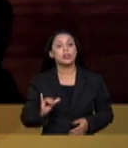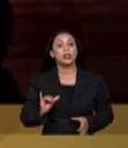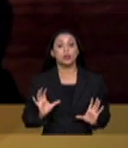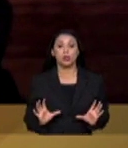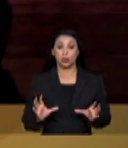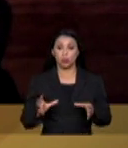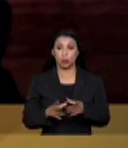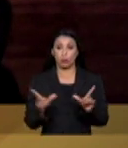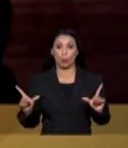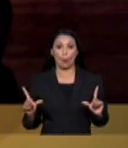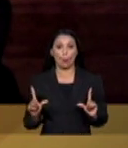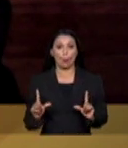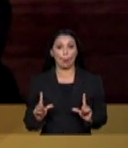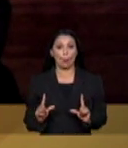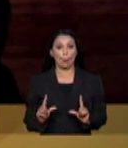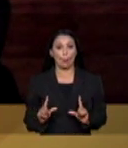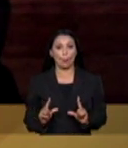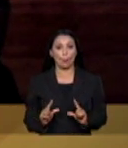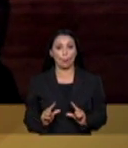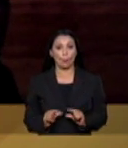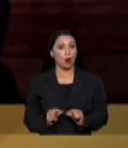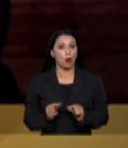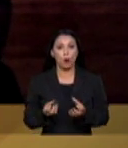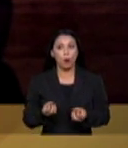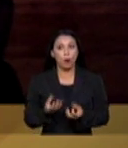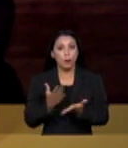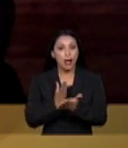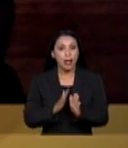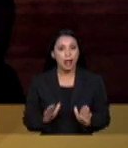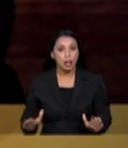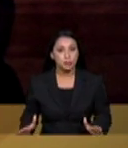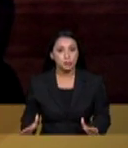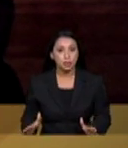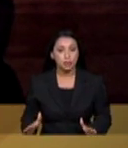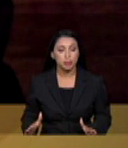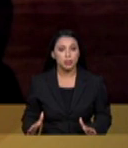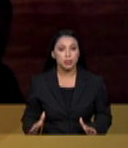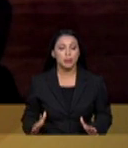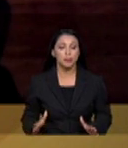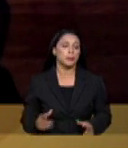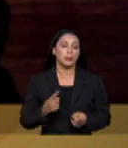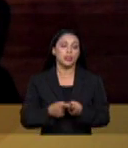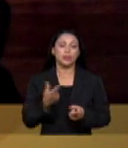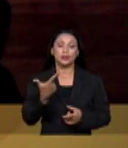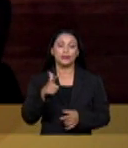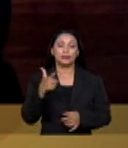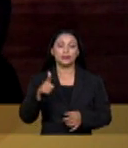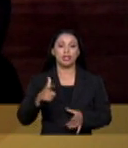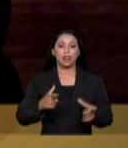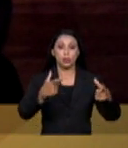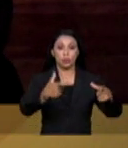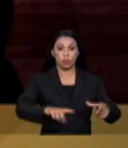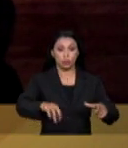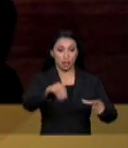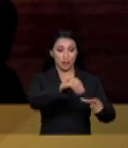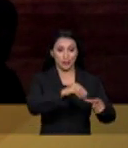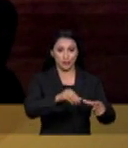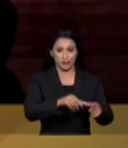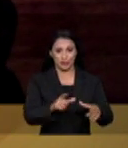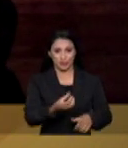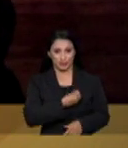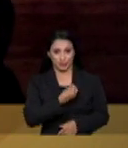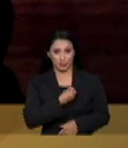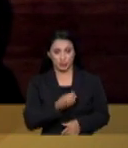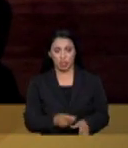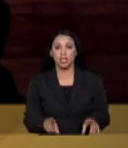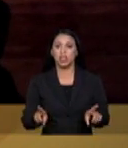seja reduzida ou mesmo desaparecer pela desterritorialização bem Como